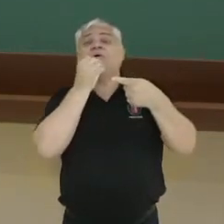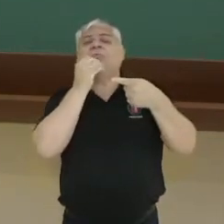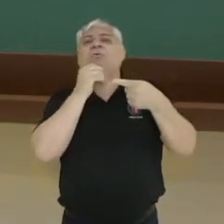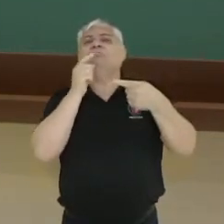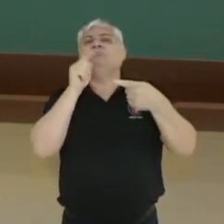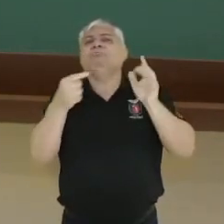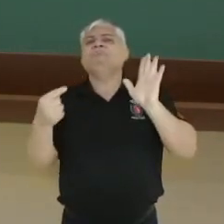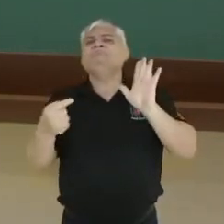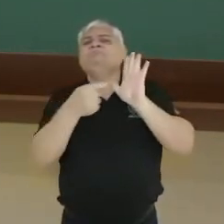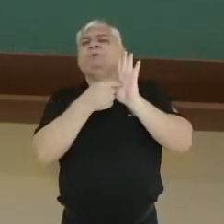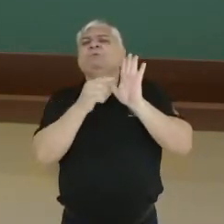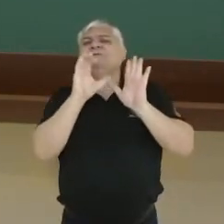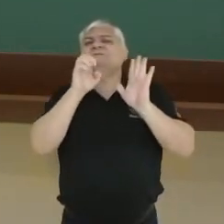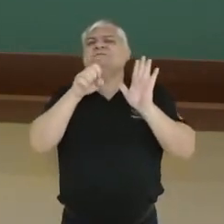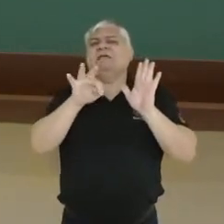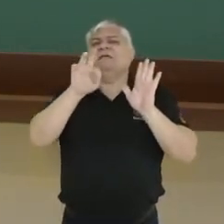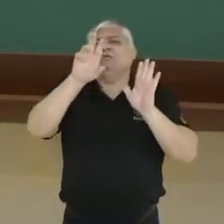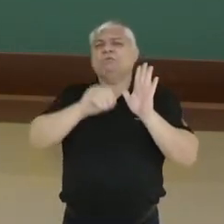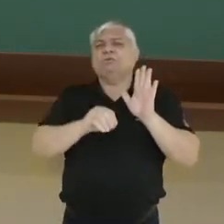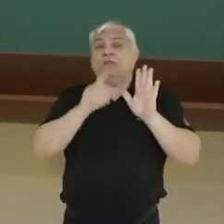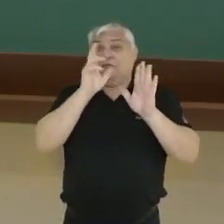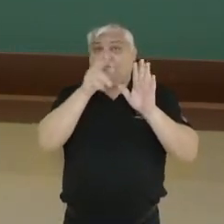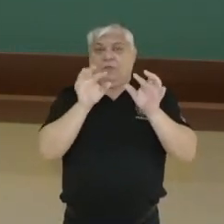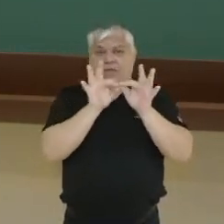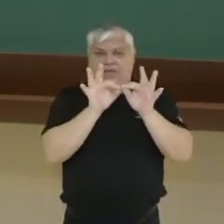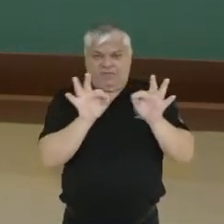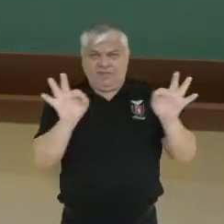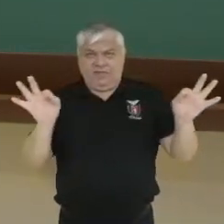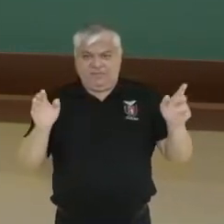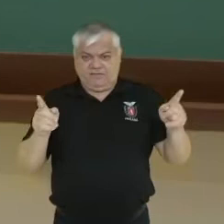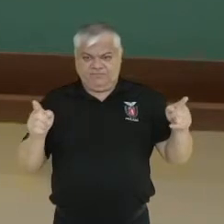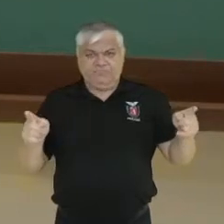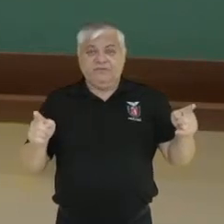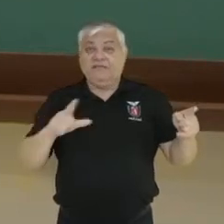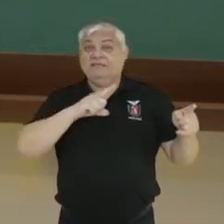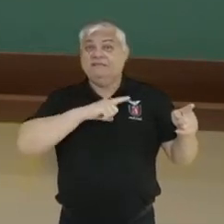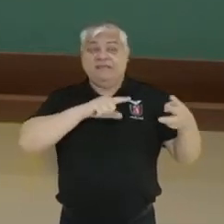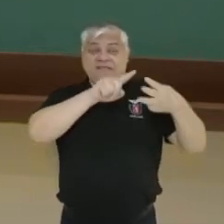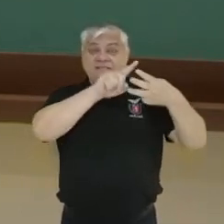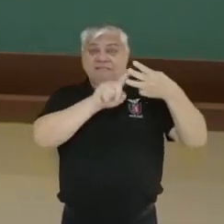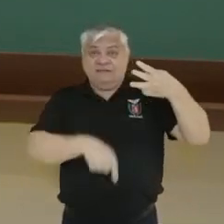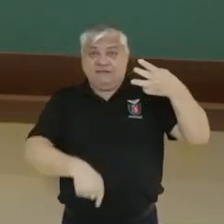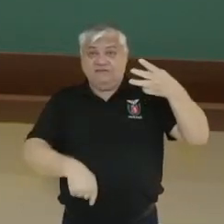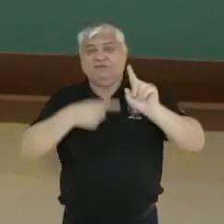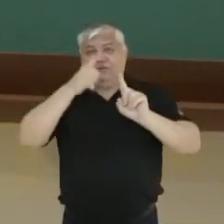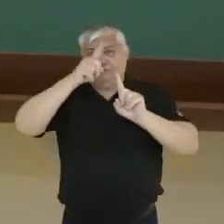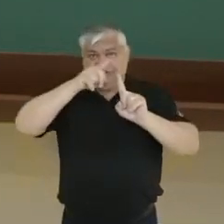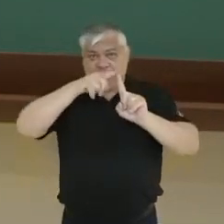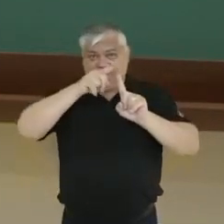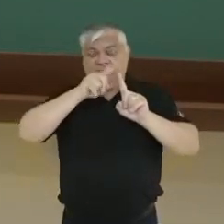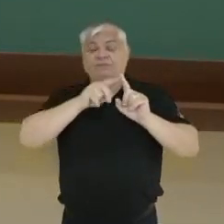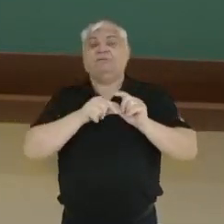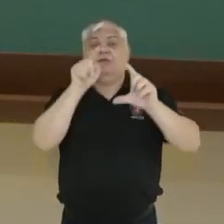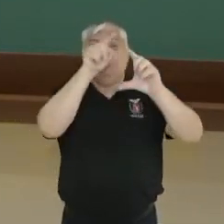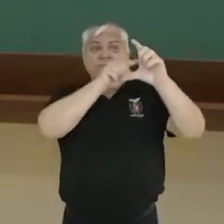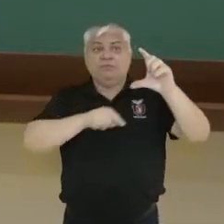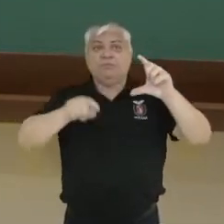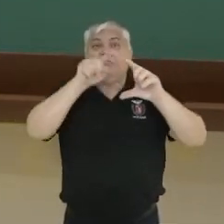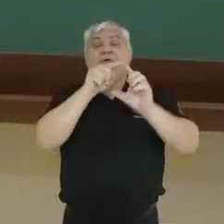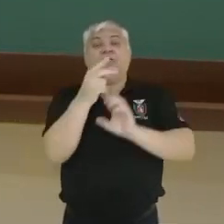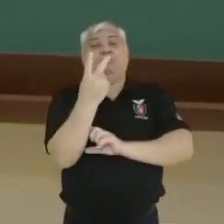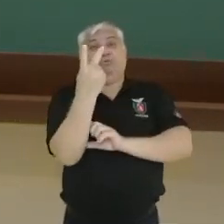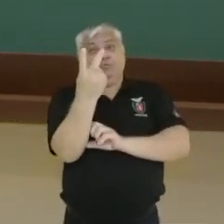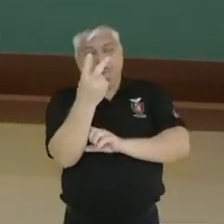né? Assim como a reta, nós tínhamos também três formas de representar. Na circunferência a gente tem duas básicas, que é